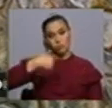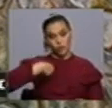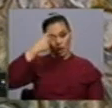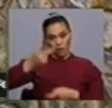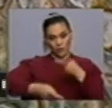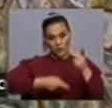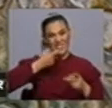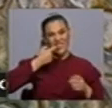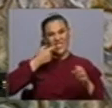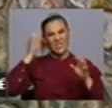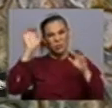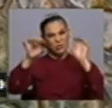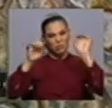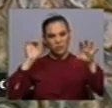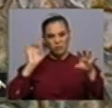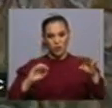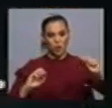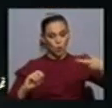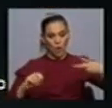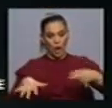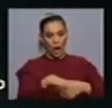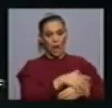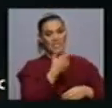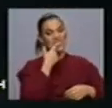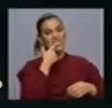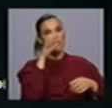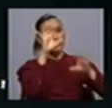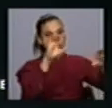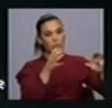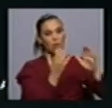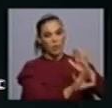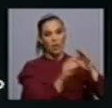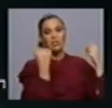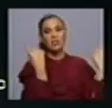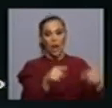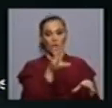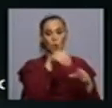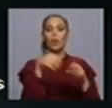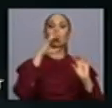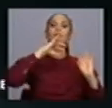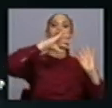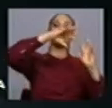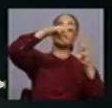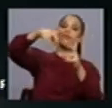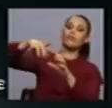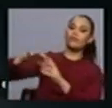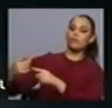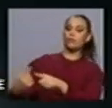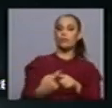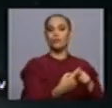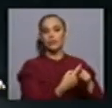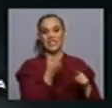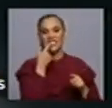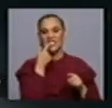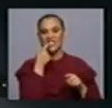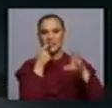que há, no fundo, dois grandes reservatórios de calhaus, digamos assim, no nosso Sistema Solar, e que essa distribuição dessas pedras,